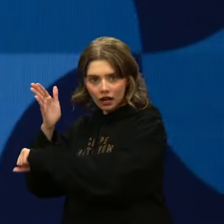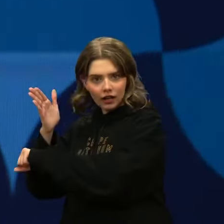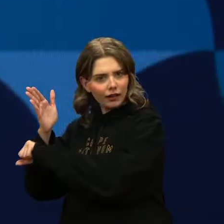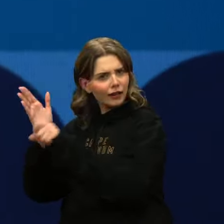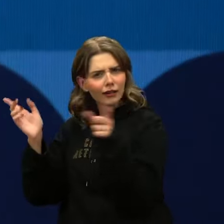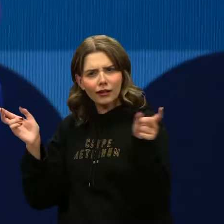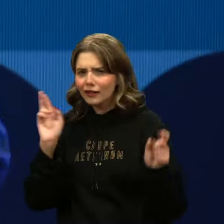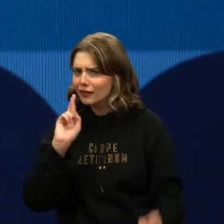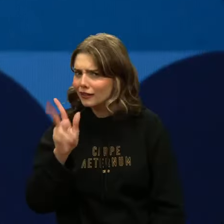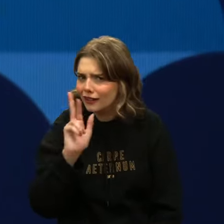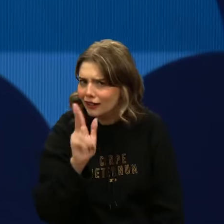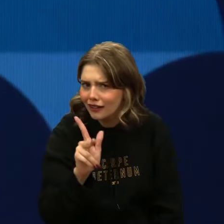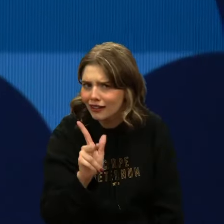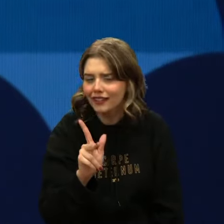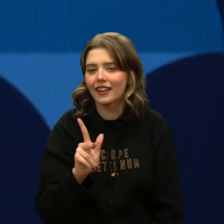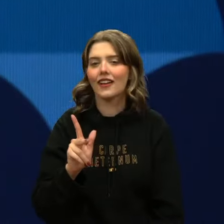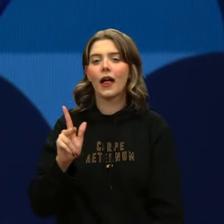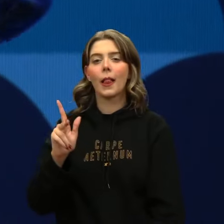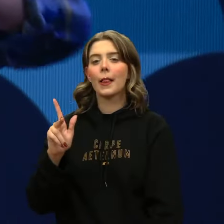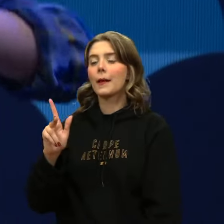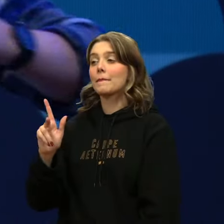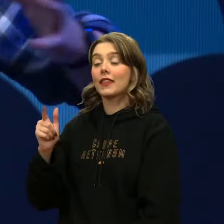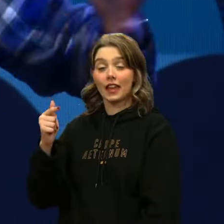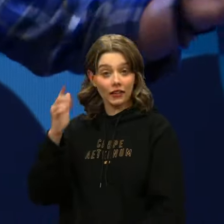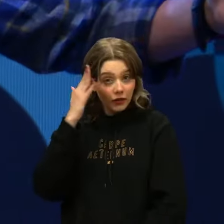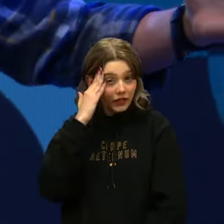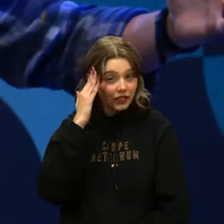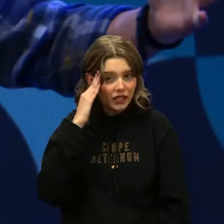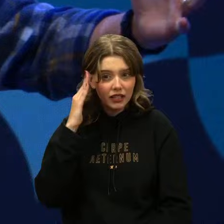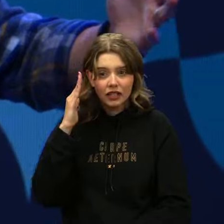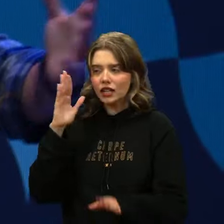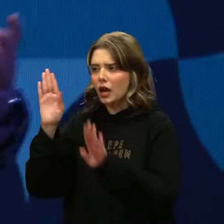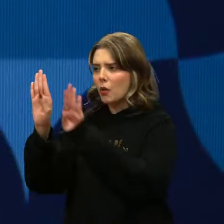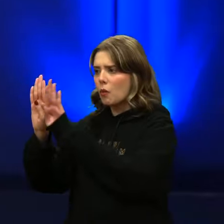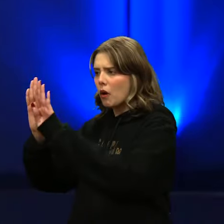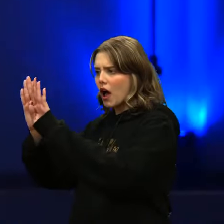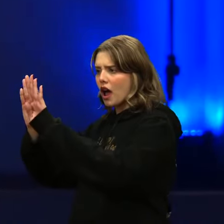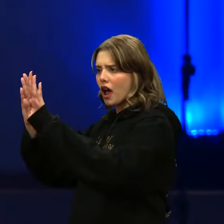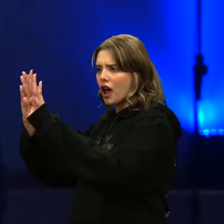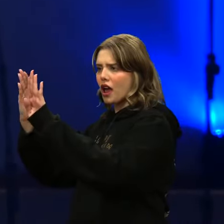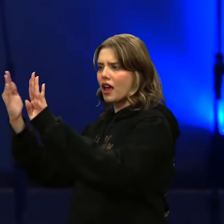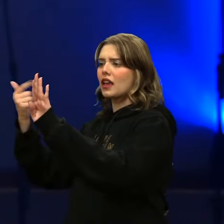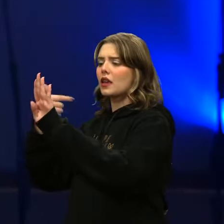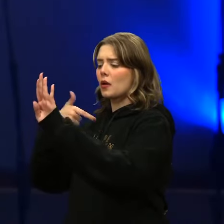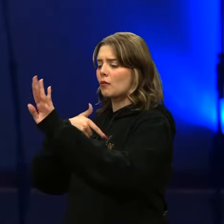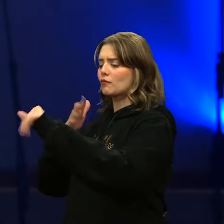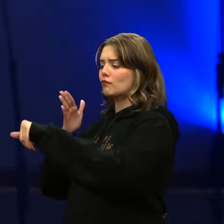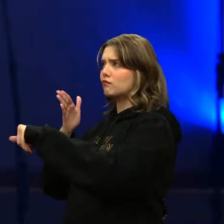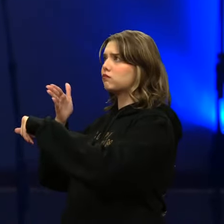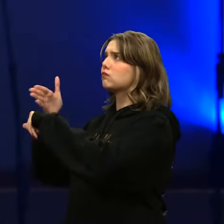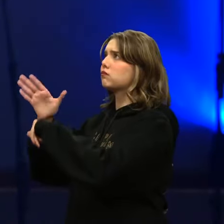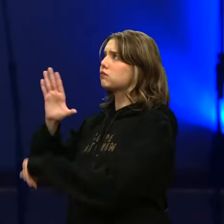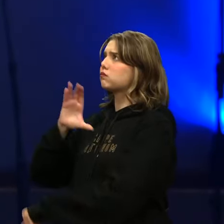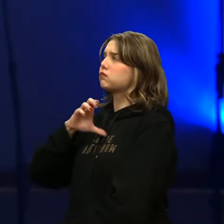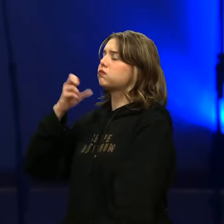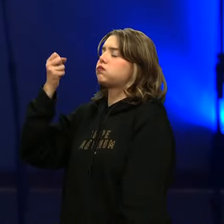Jesus fez, a porta que Ele abriu, a chave que fez Ele abrir a porta do acesso e eu entrar com